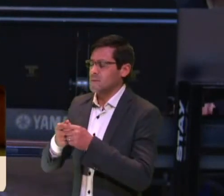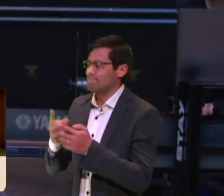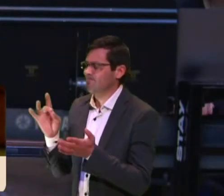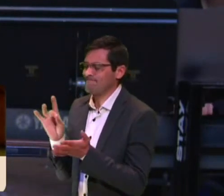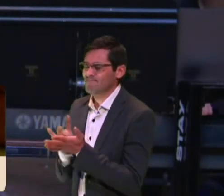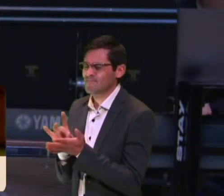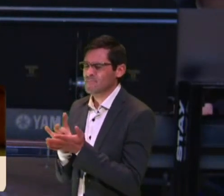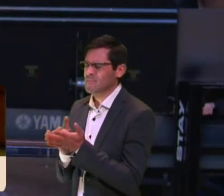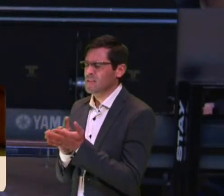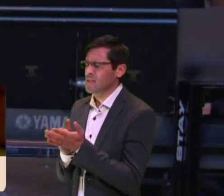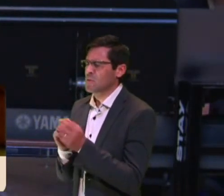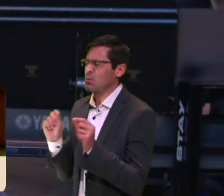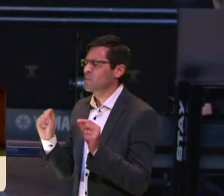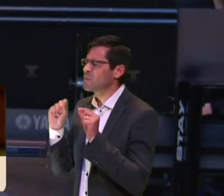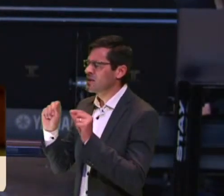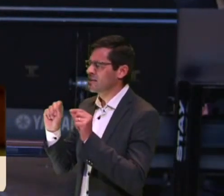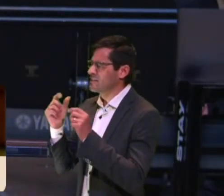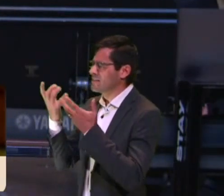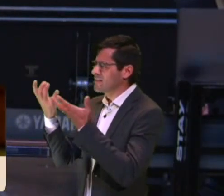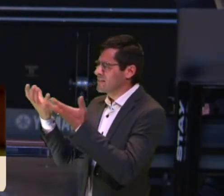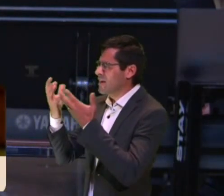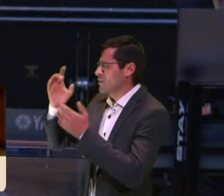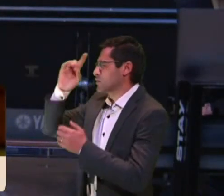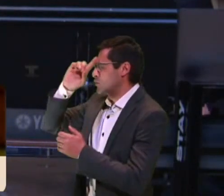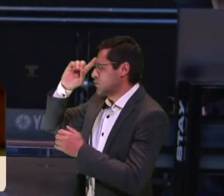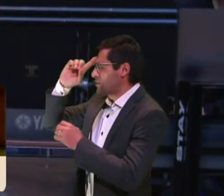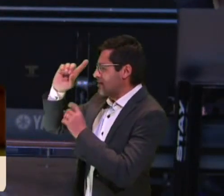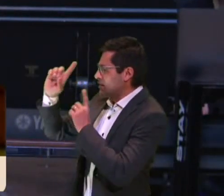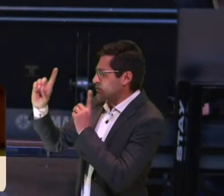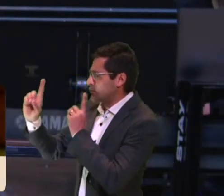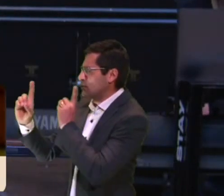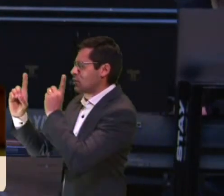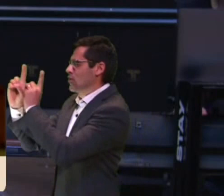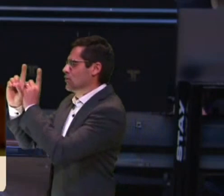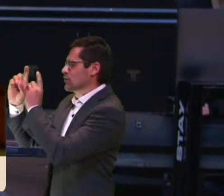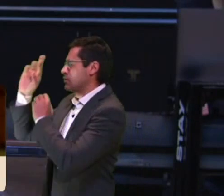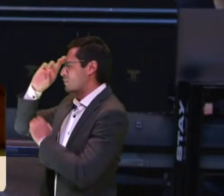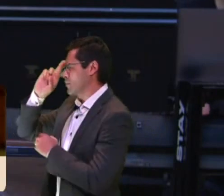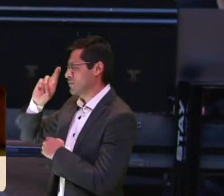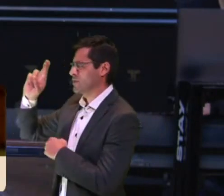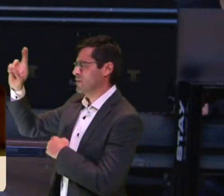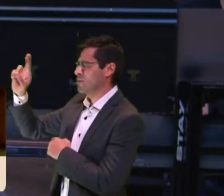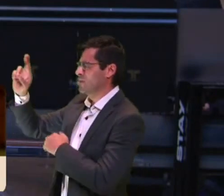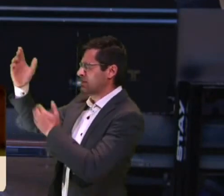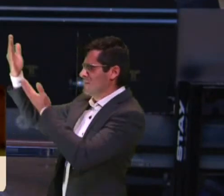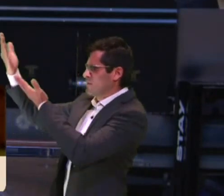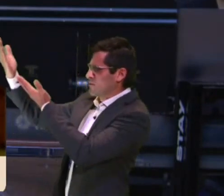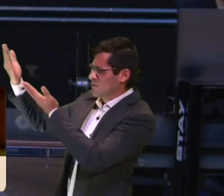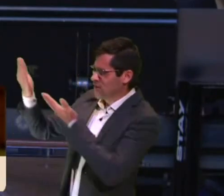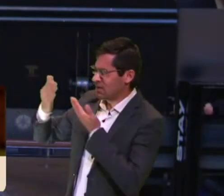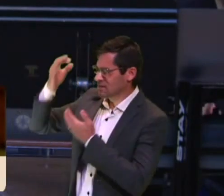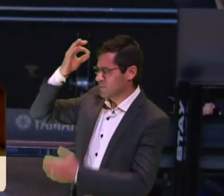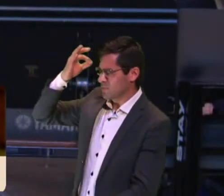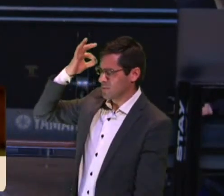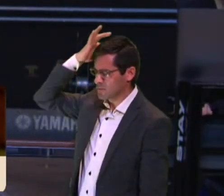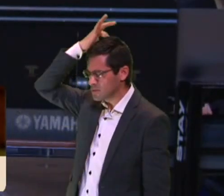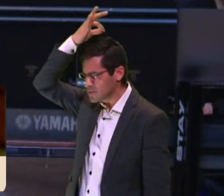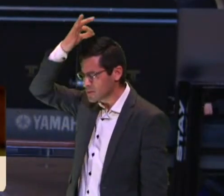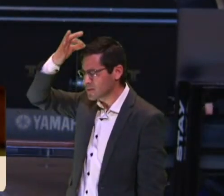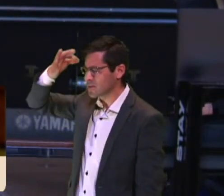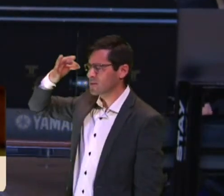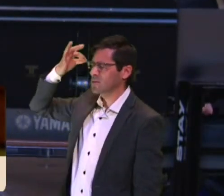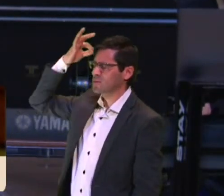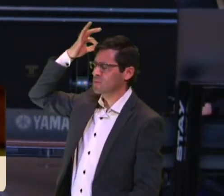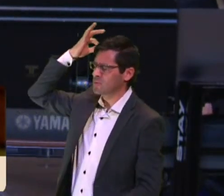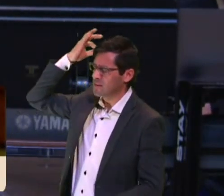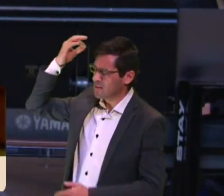simplesmente adentram a sala do trono e são autorizadas pelo Senhor. Vem, Espírito de Deus, se